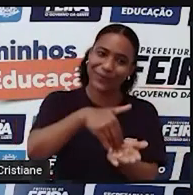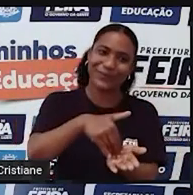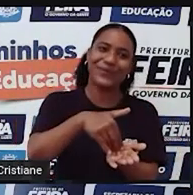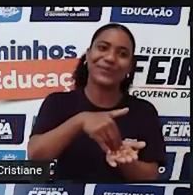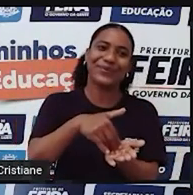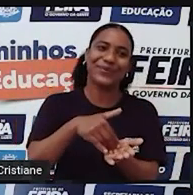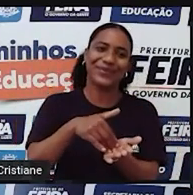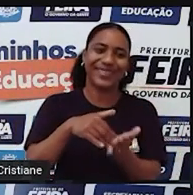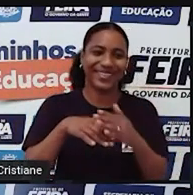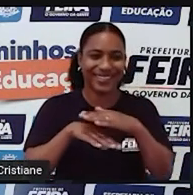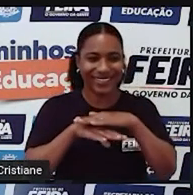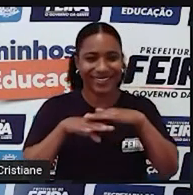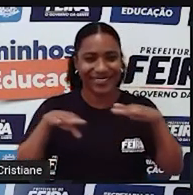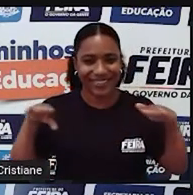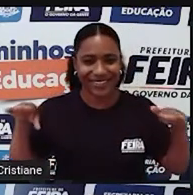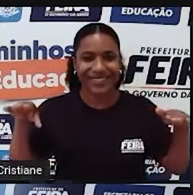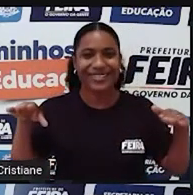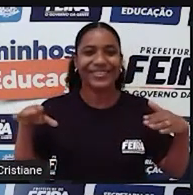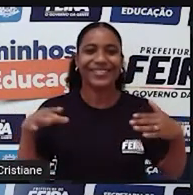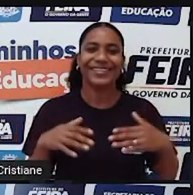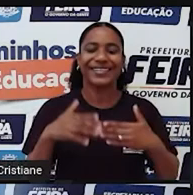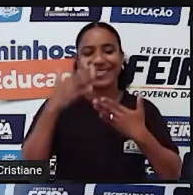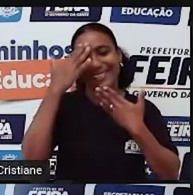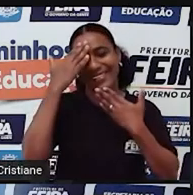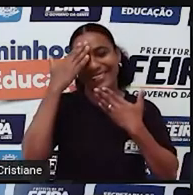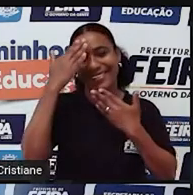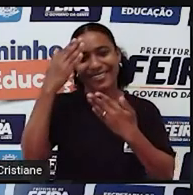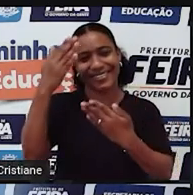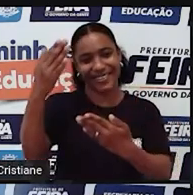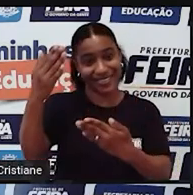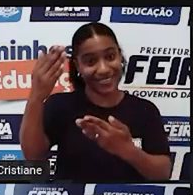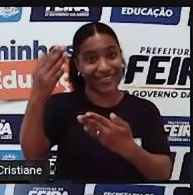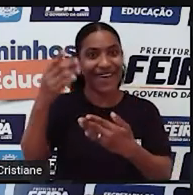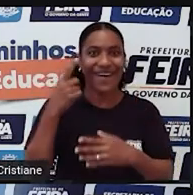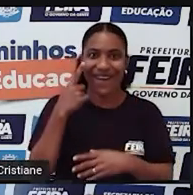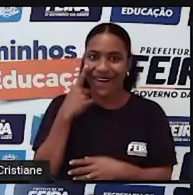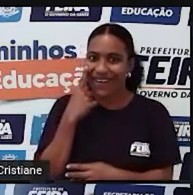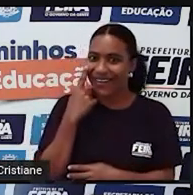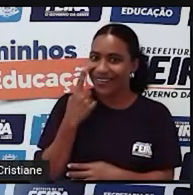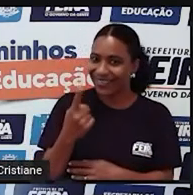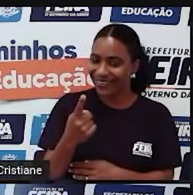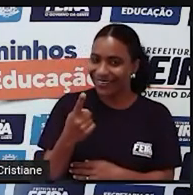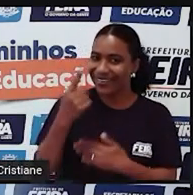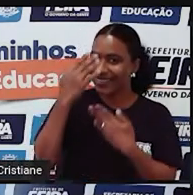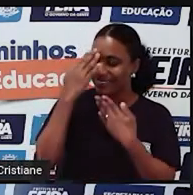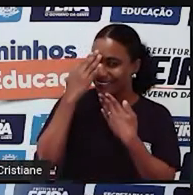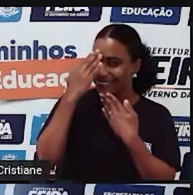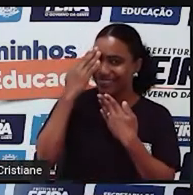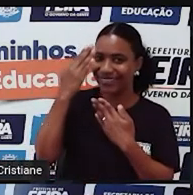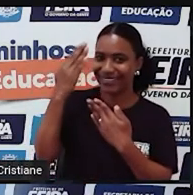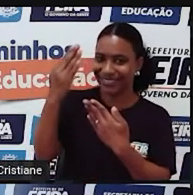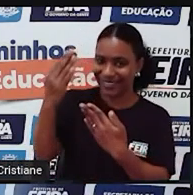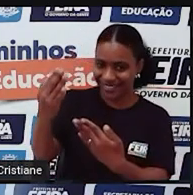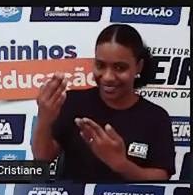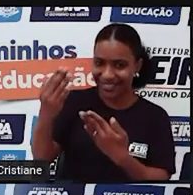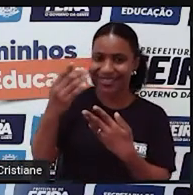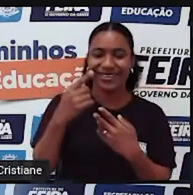final de nossa aula. Thank you. Olha aqui, eu usando uma expressão de agradecimento.